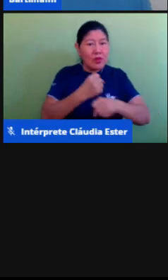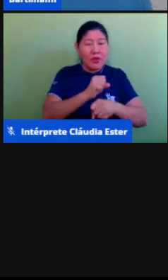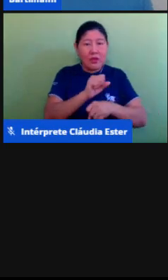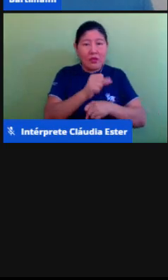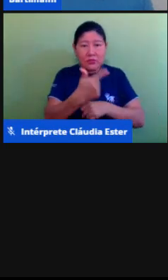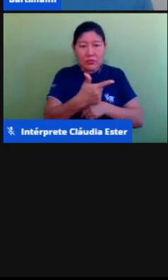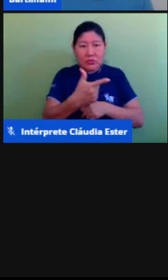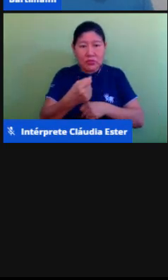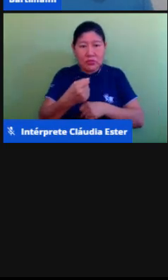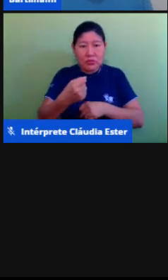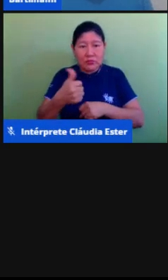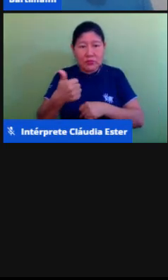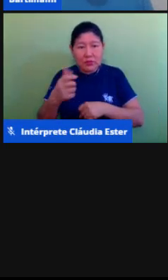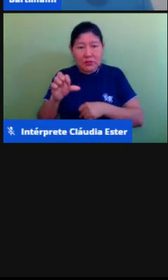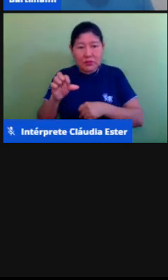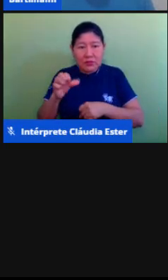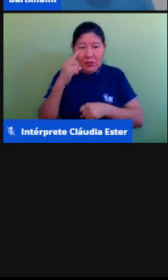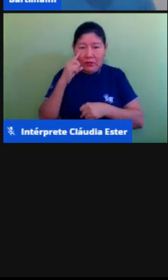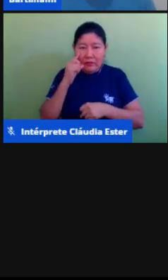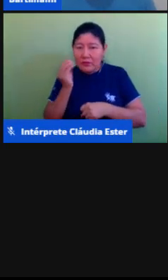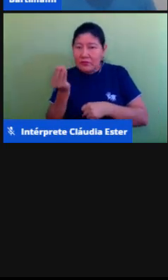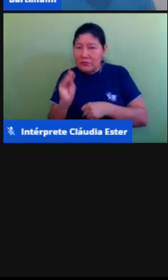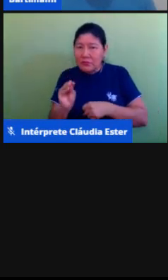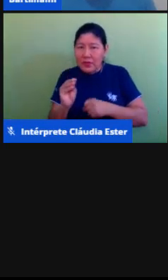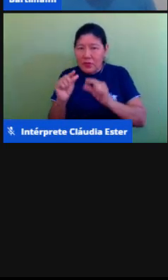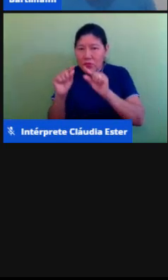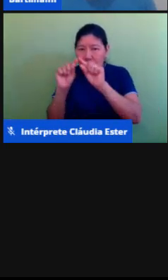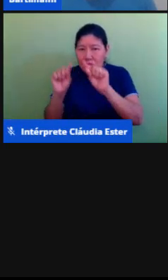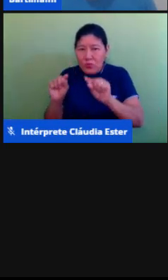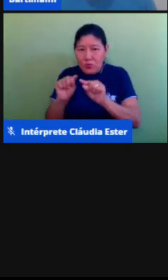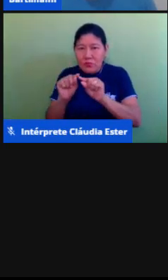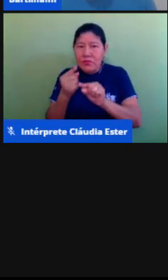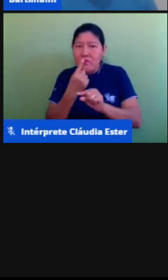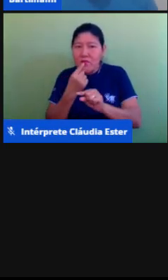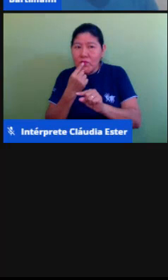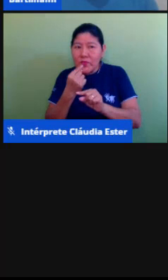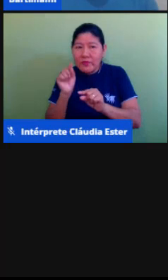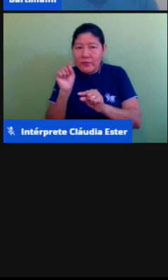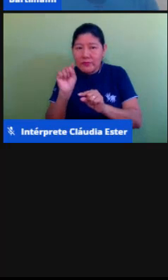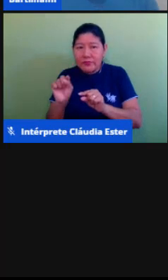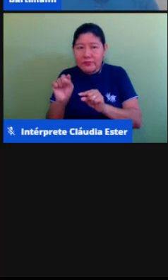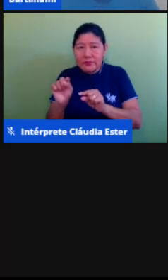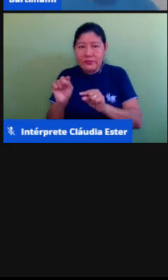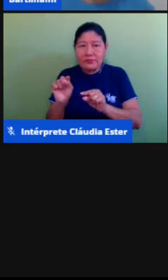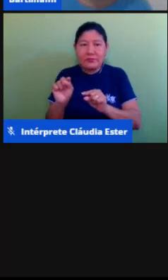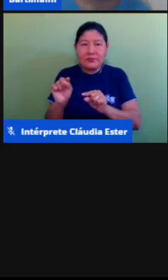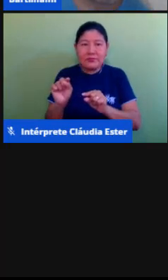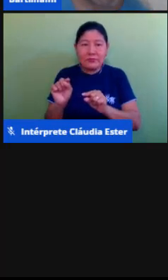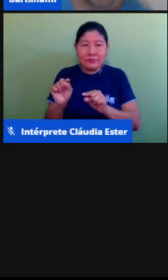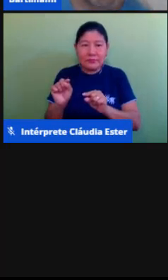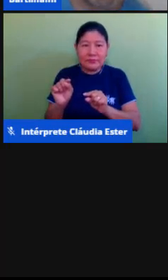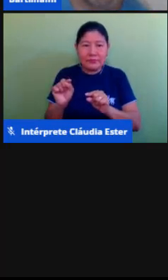para vocês um quadradinho vermelho aqui na tela agora. Ó.